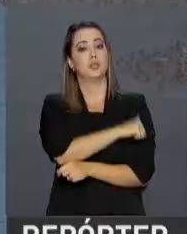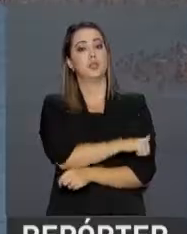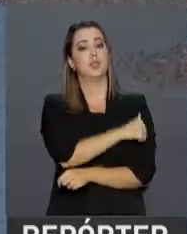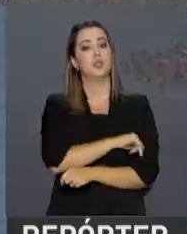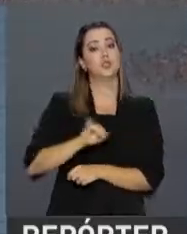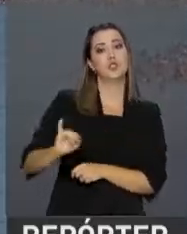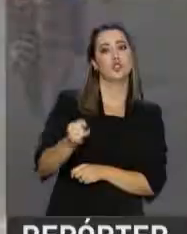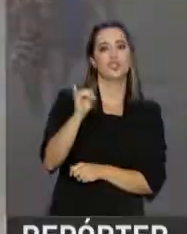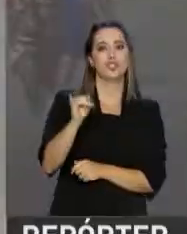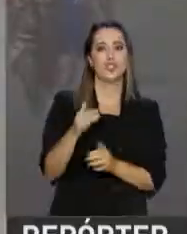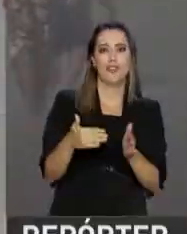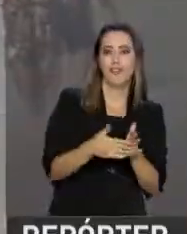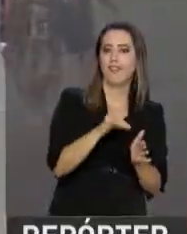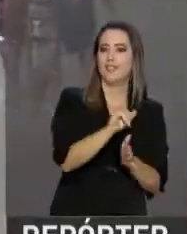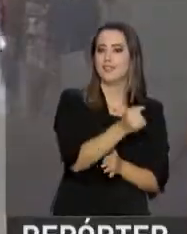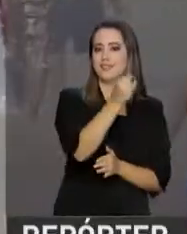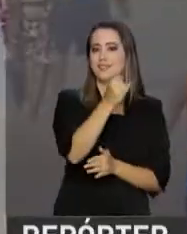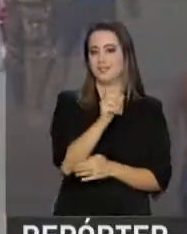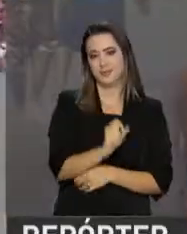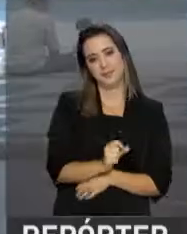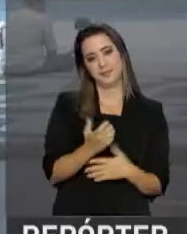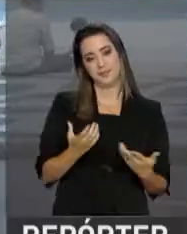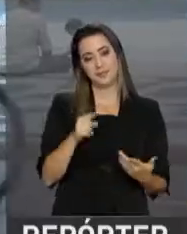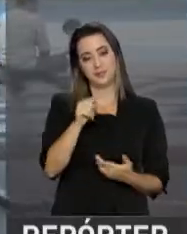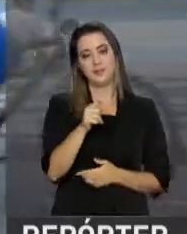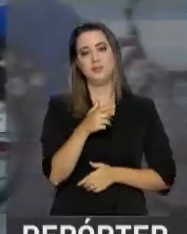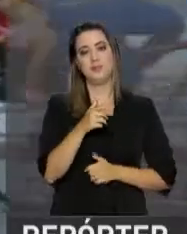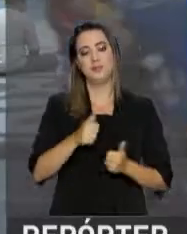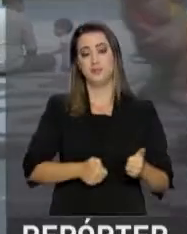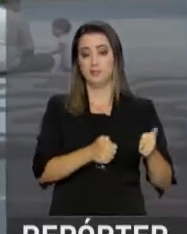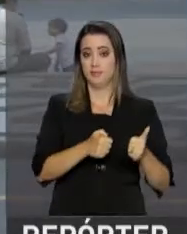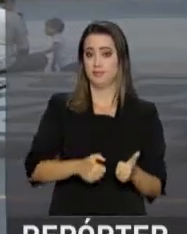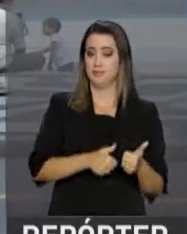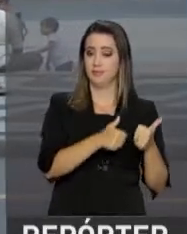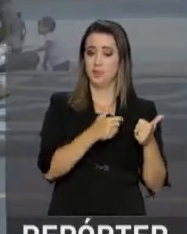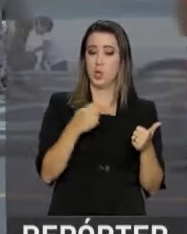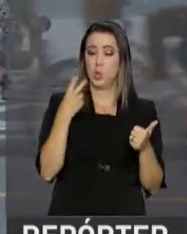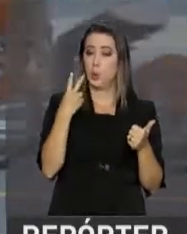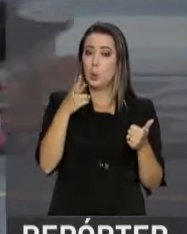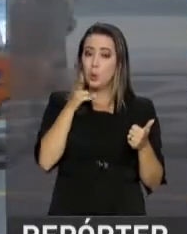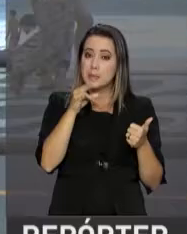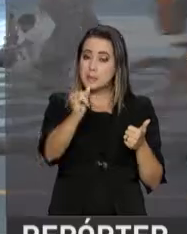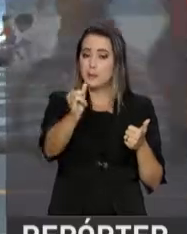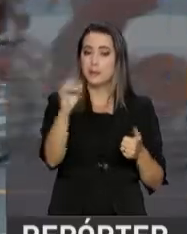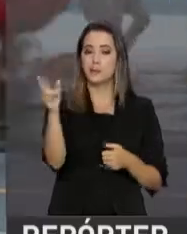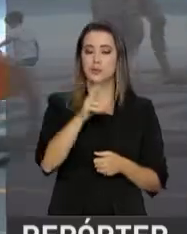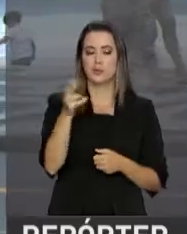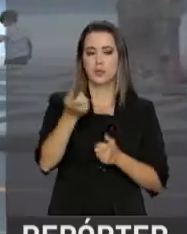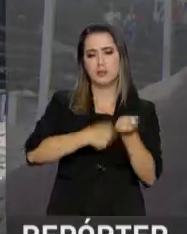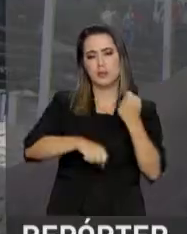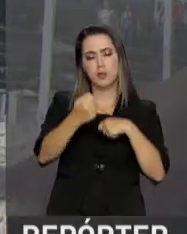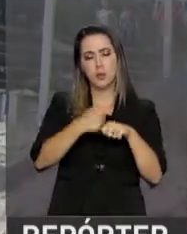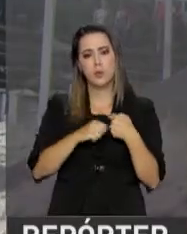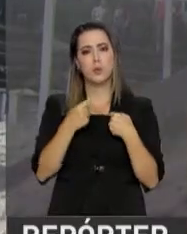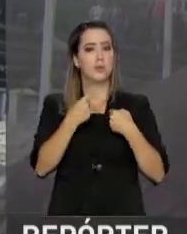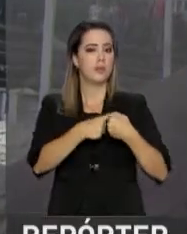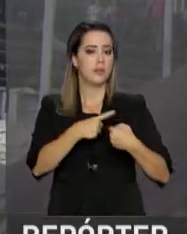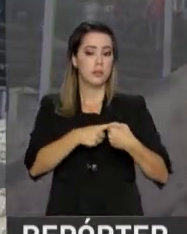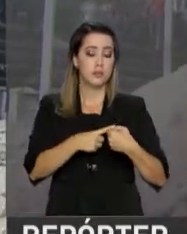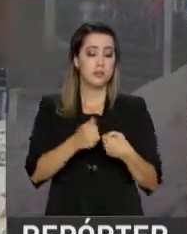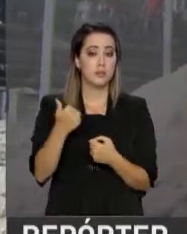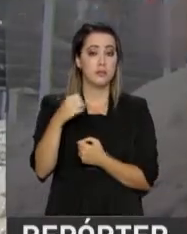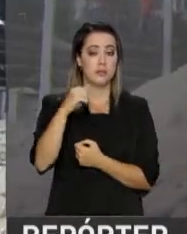segundo o ministro da cultura revelam carioca injetou quase 2 bilhões de reais na economia do estado cerca de